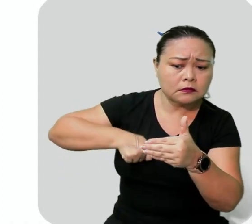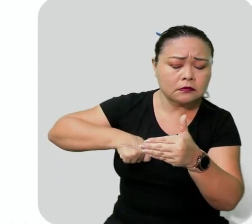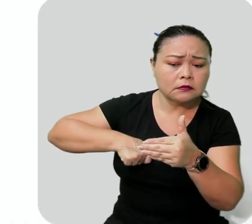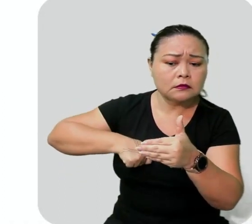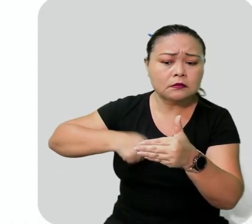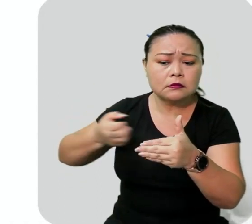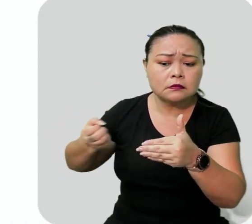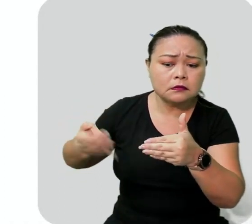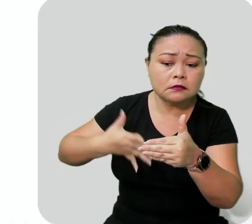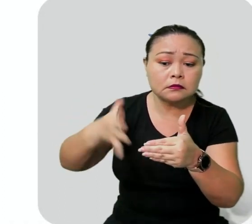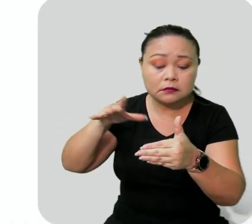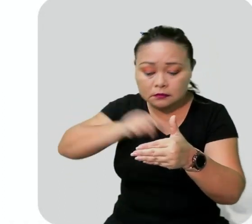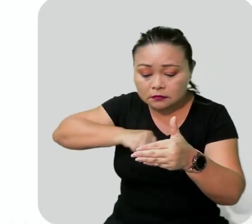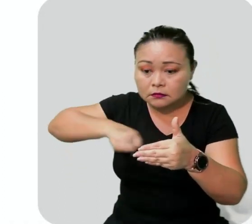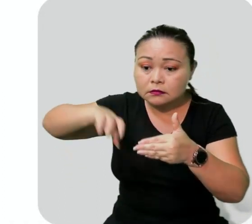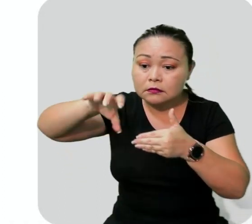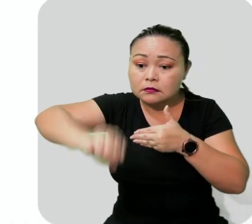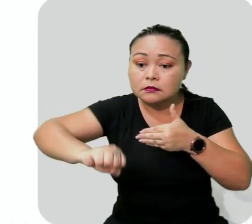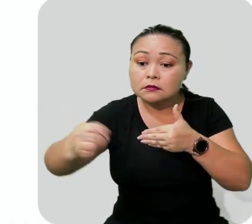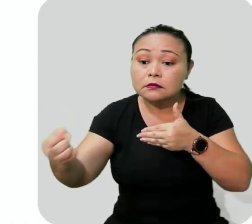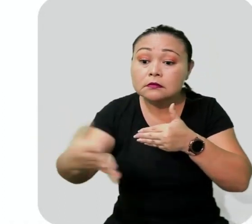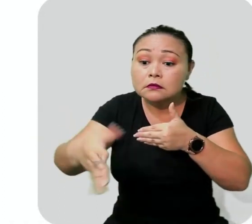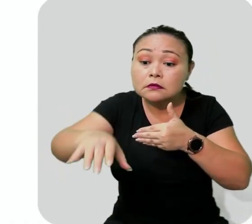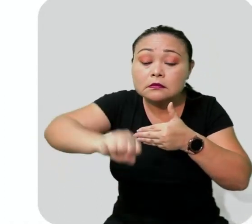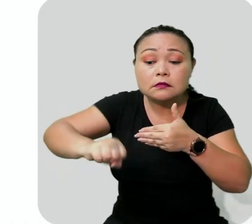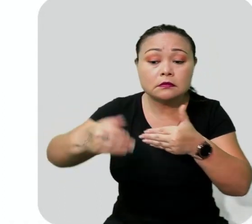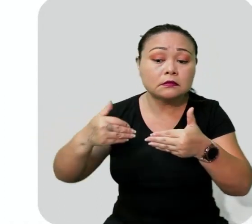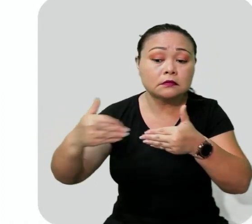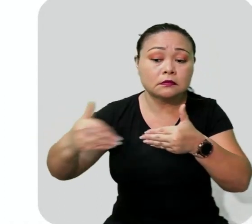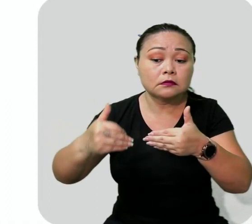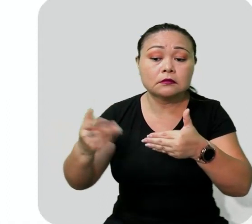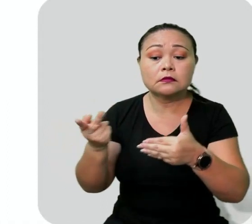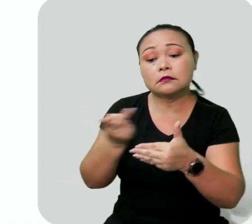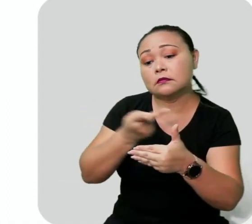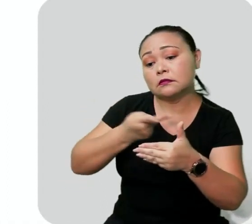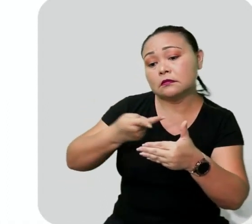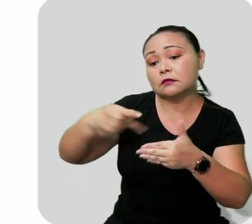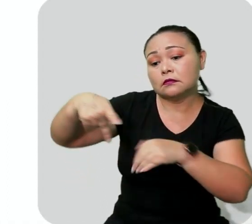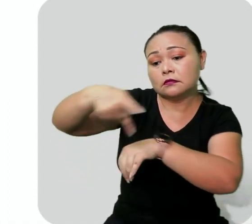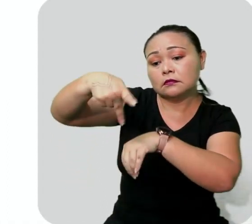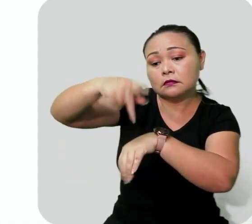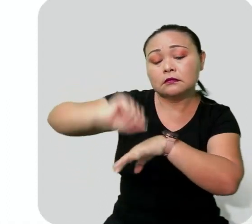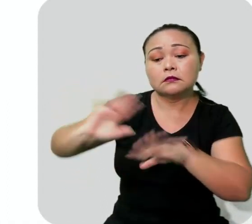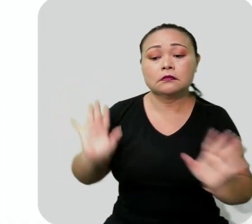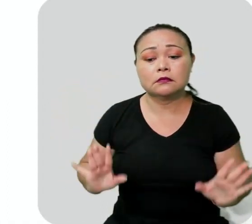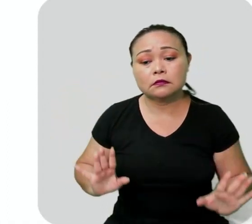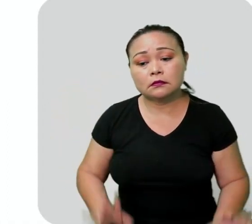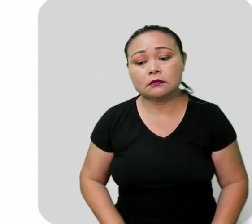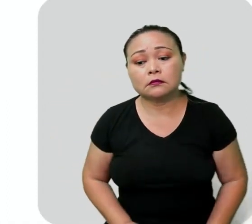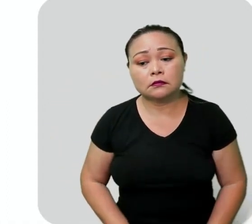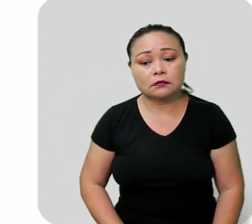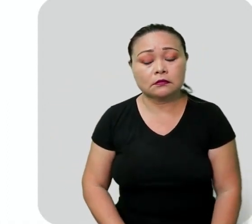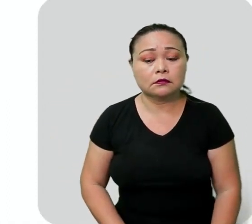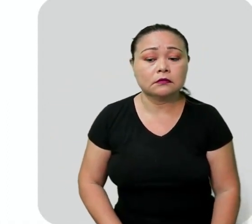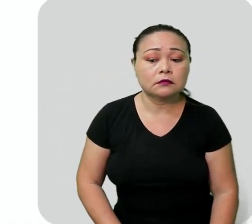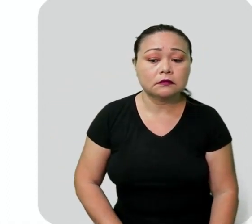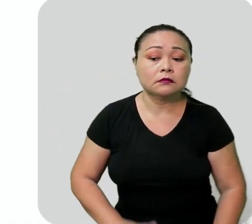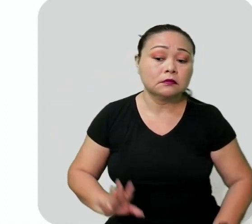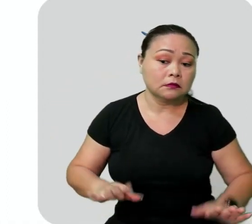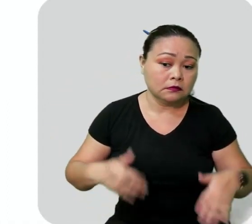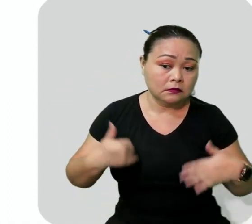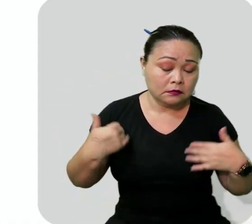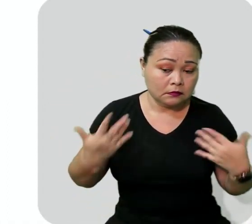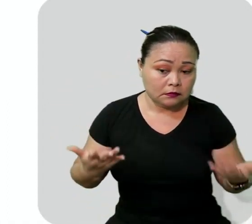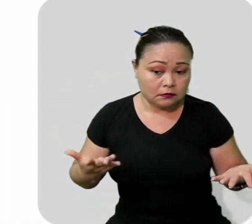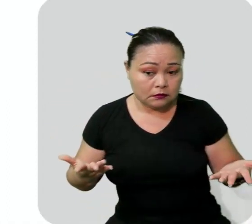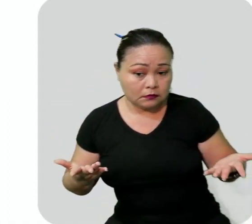possíveis novas conquistas entre os dois países. Bom, então, 4